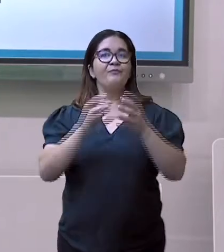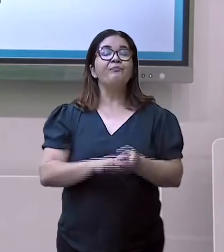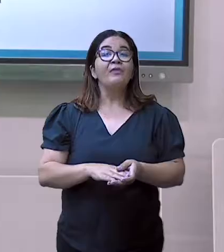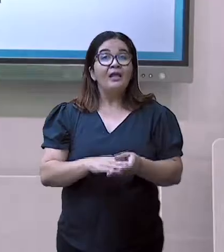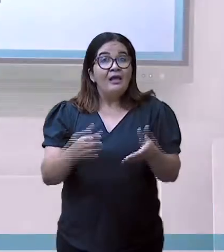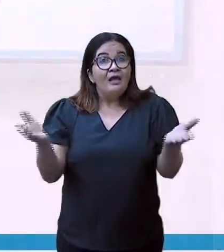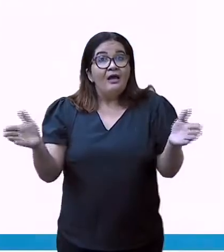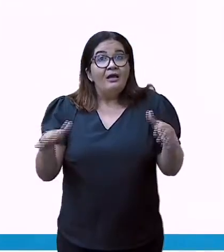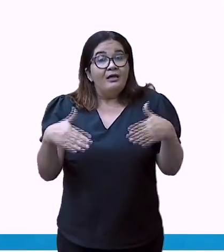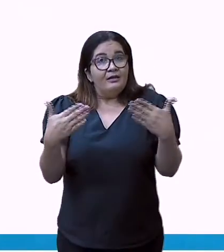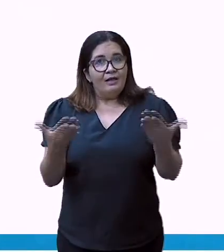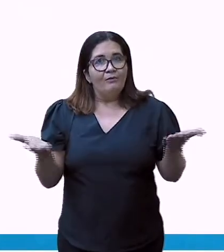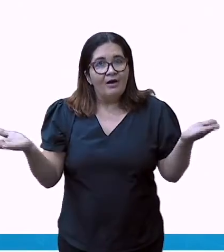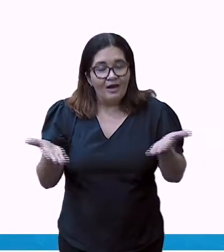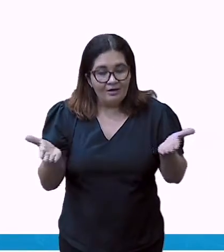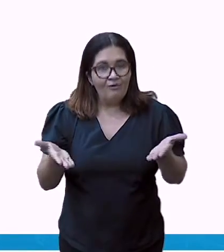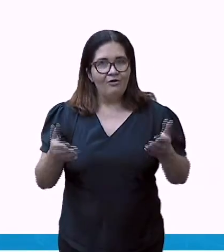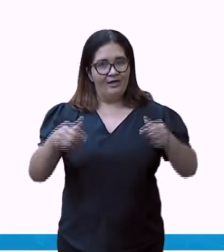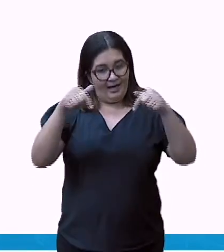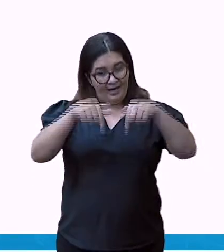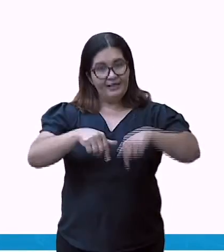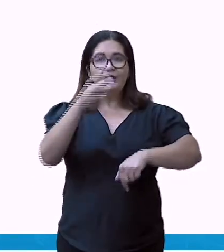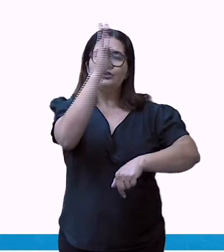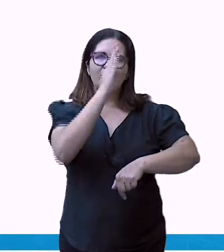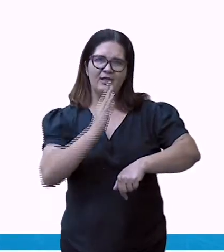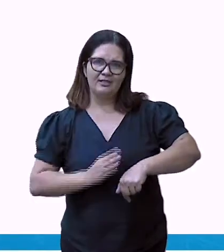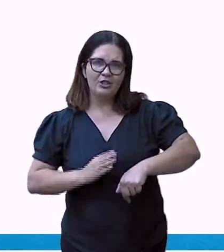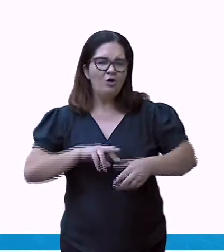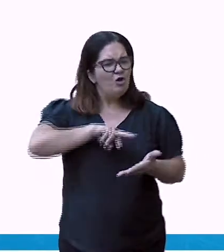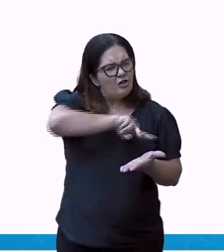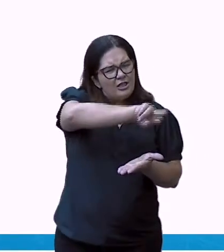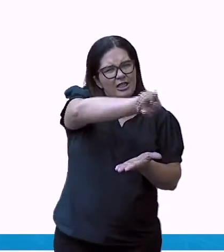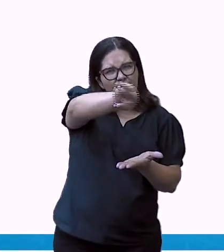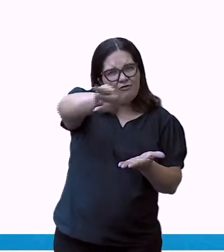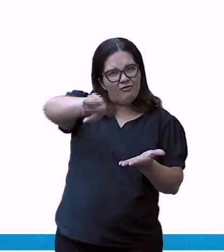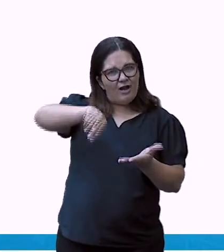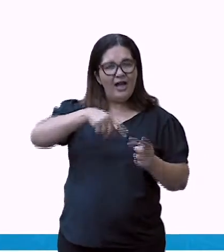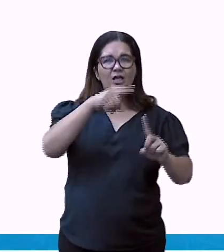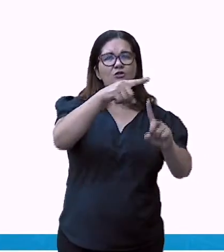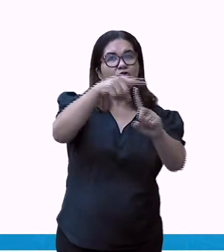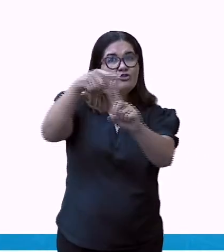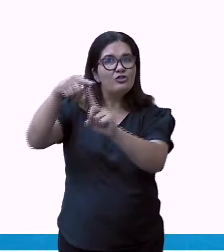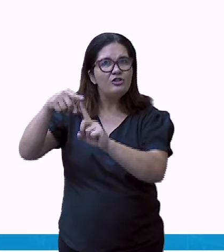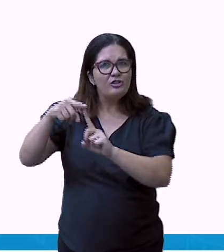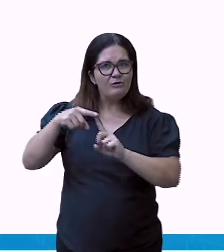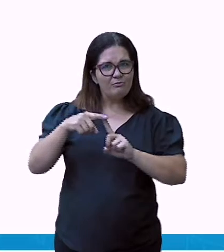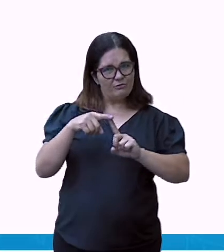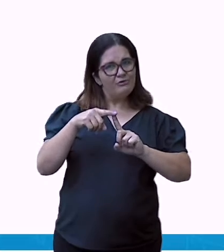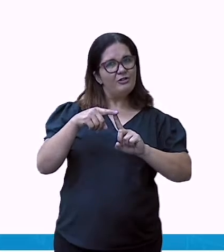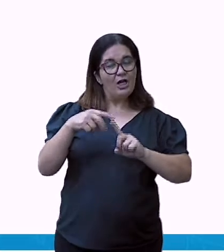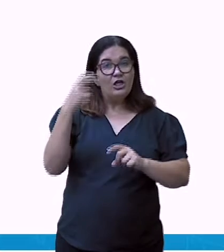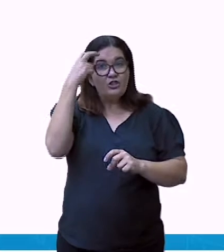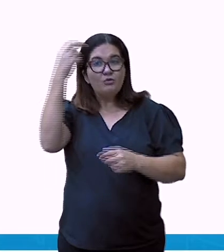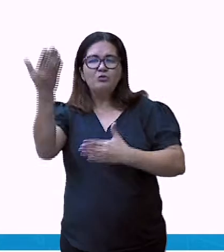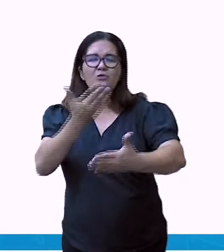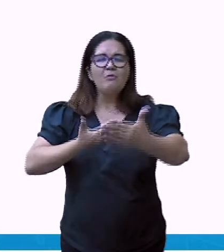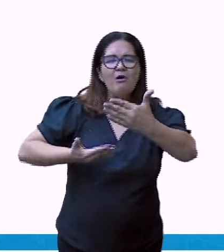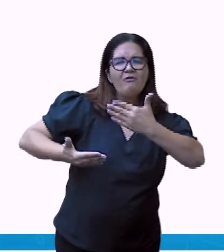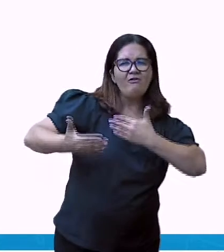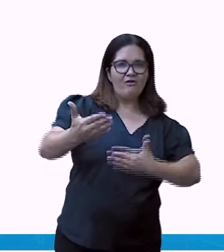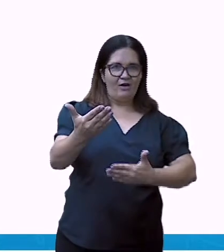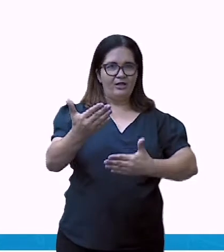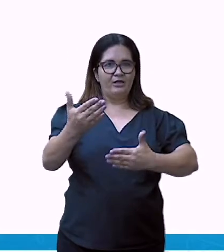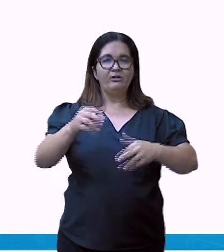cultural. Cada uma das regiões do país, Norte, Nordeste,